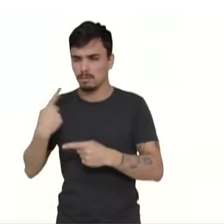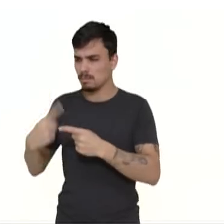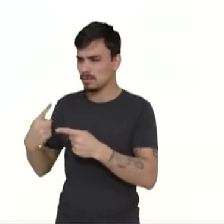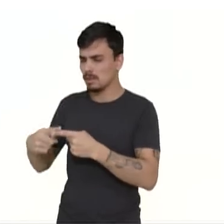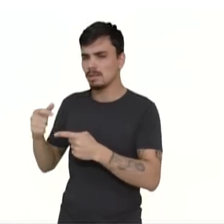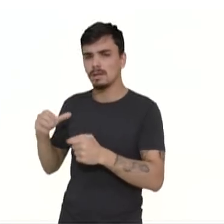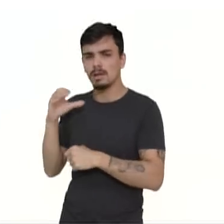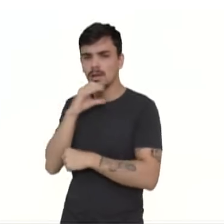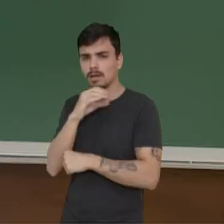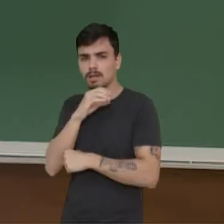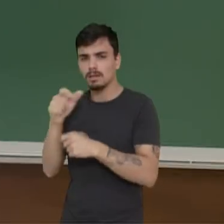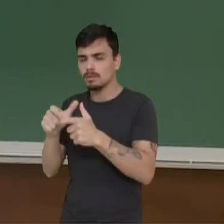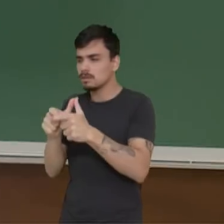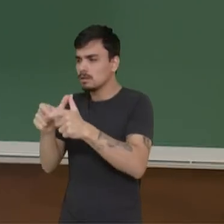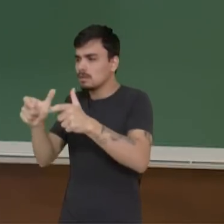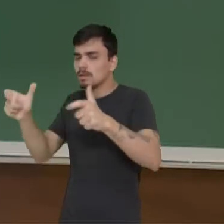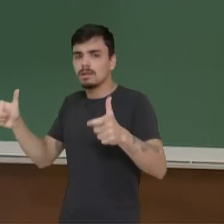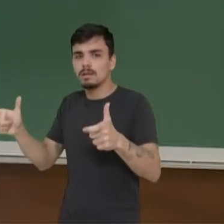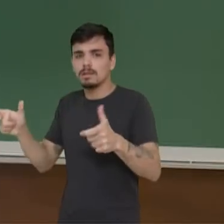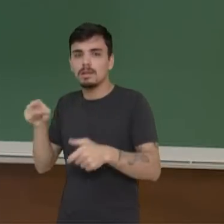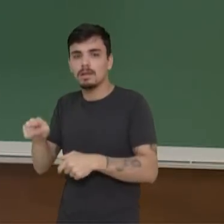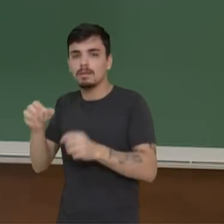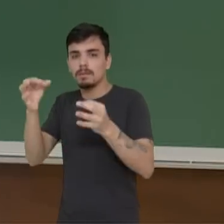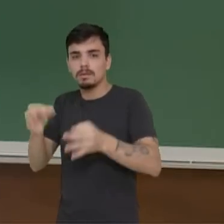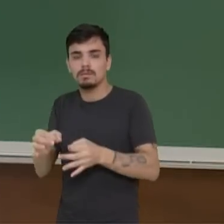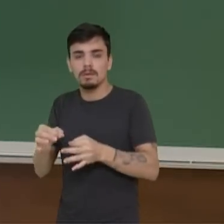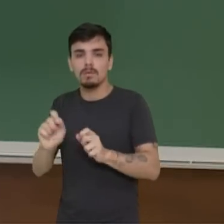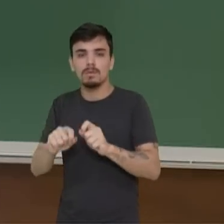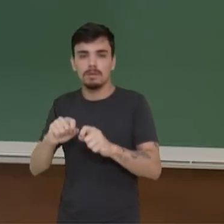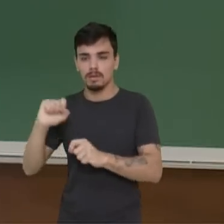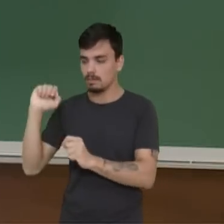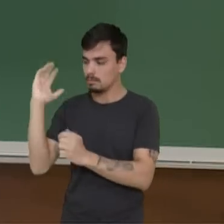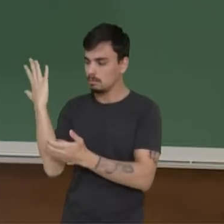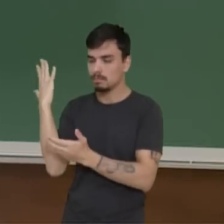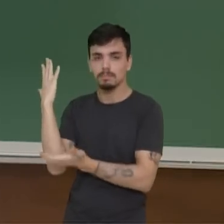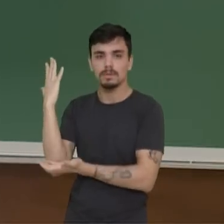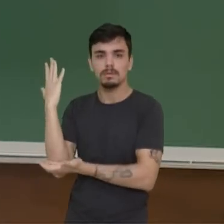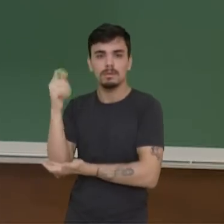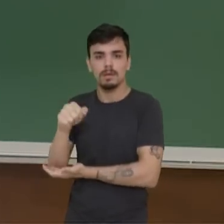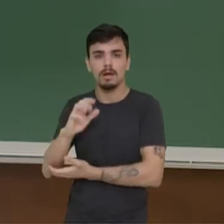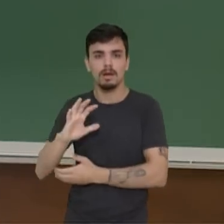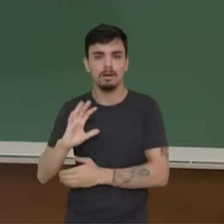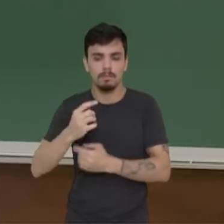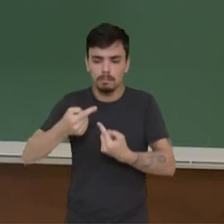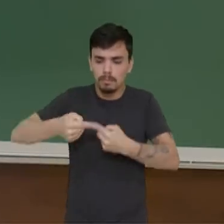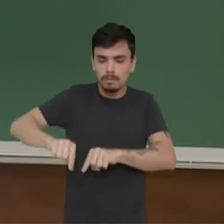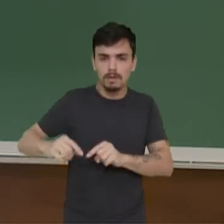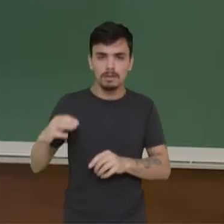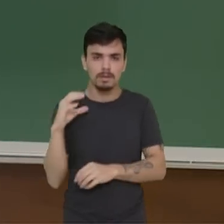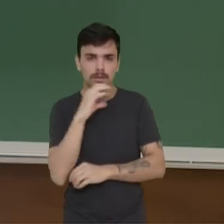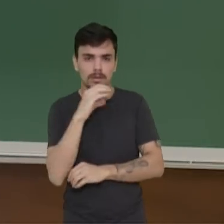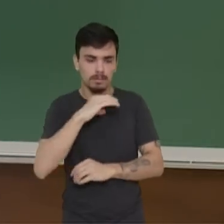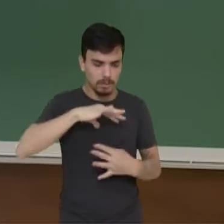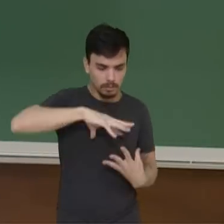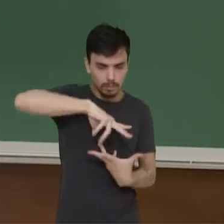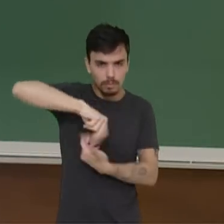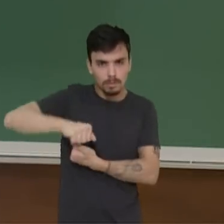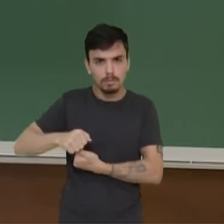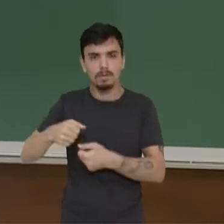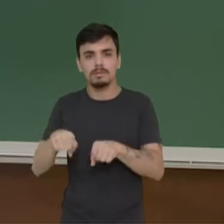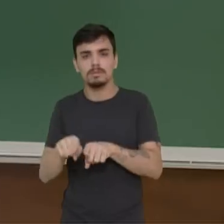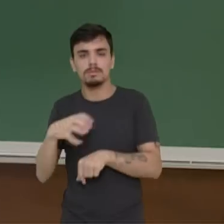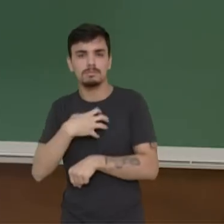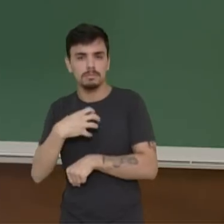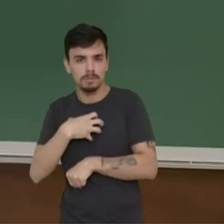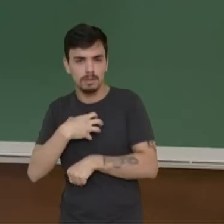Né? Quer dizer, ele mesmo não se dá conta de que ele está contribuindo com o desmatamento e para provocar esse aquecimento global, esse calor na medida em que está